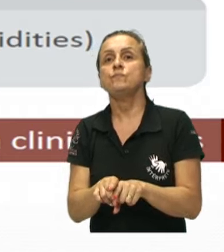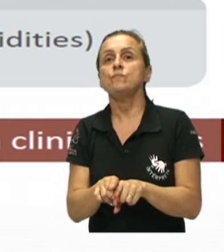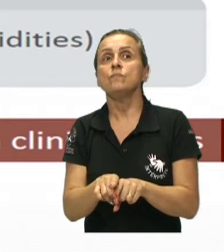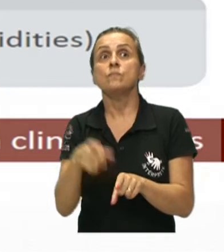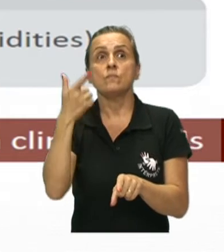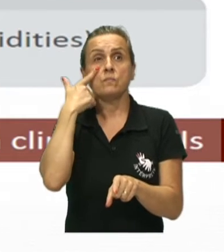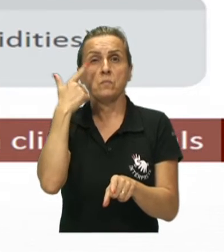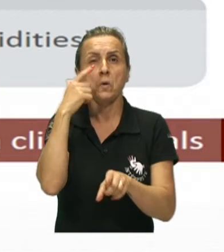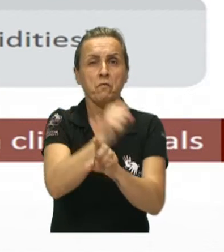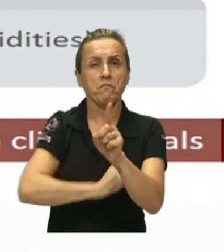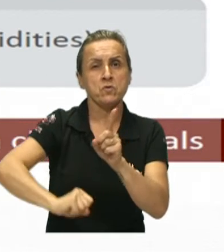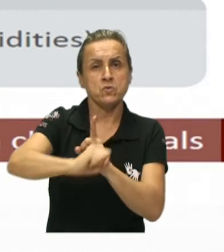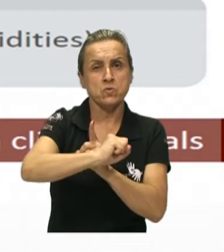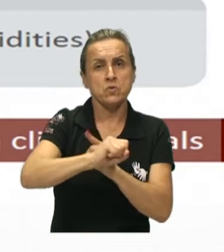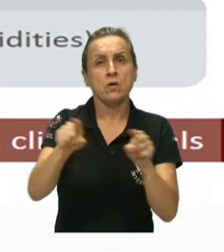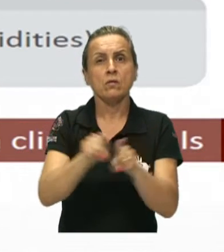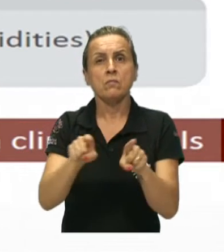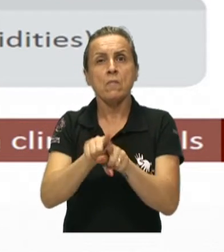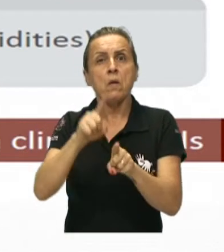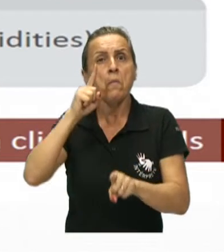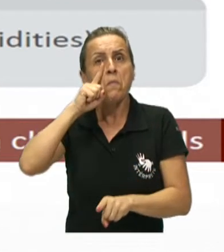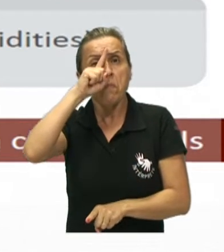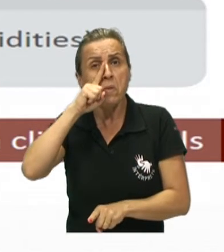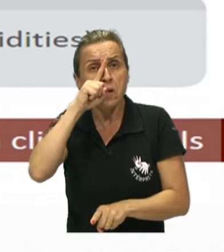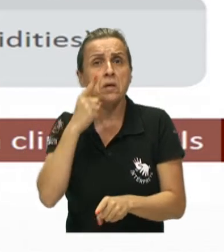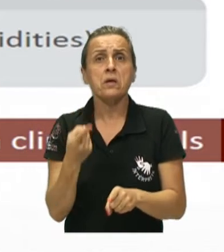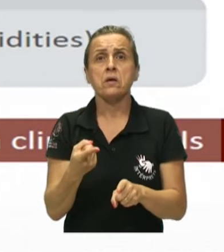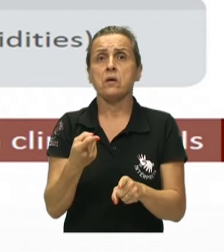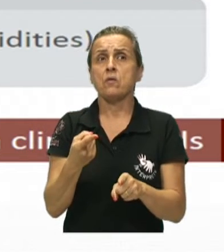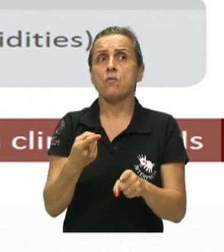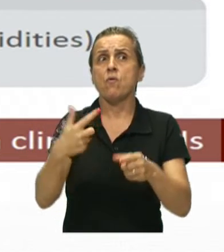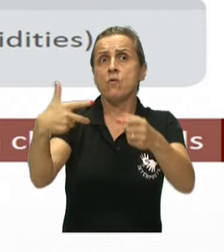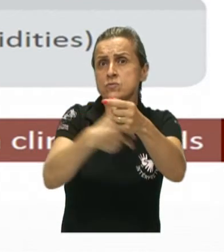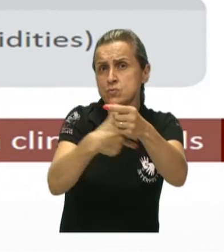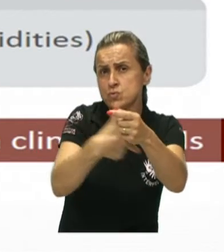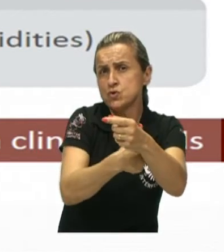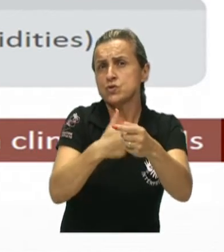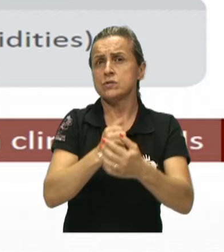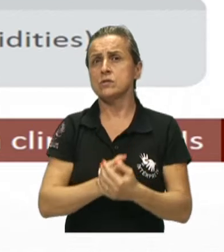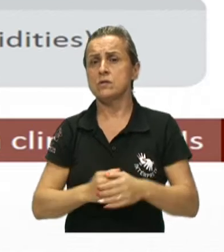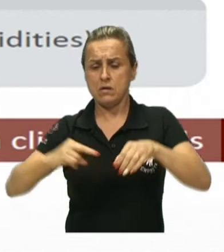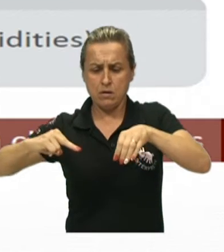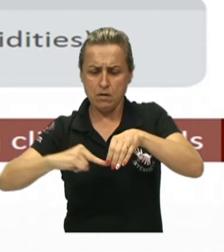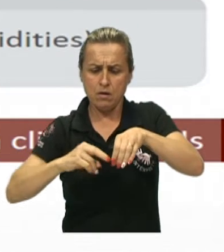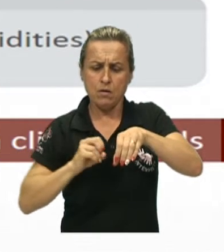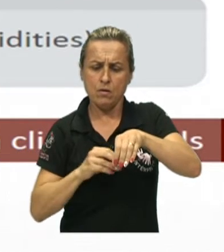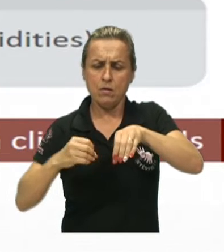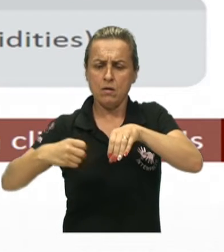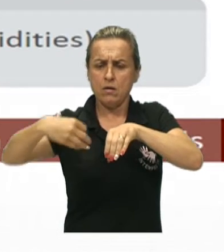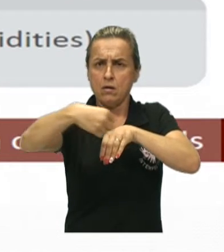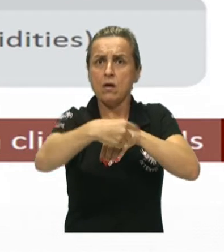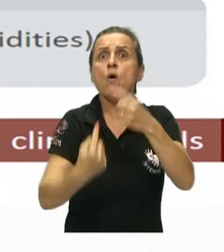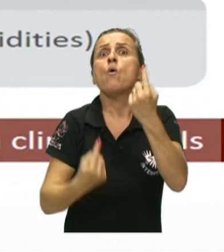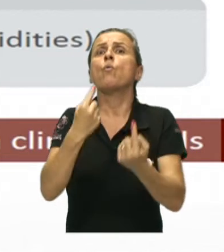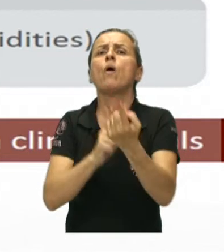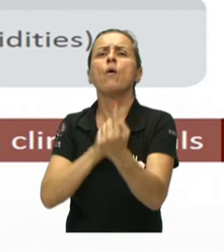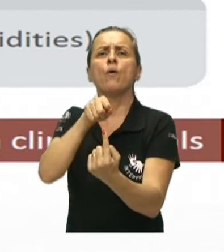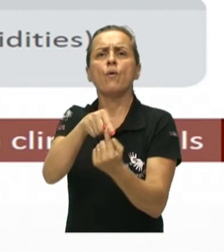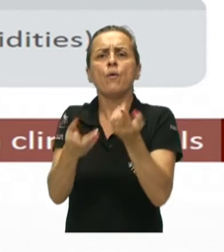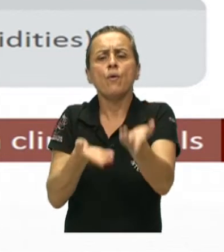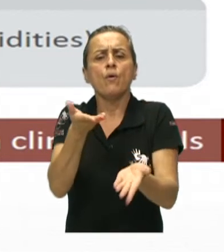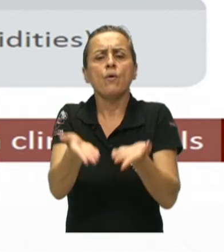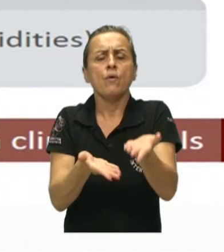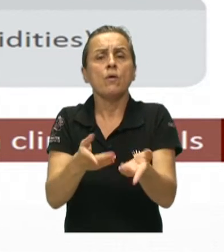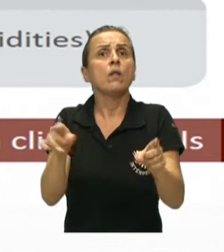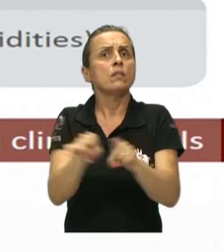social e os riscos inerentes à cirurgia, à radioterapia, e quais são os objetivos do tratamento. E o contexto, então, tem